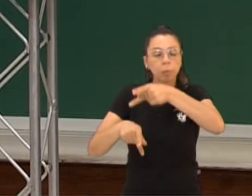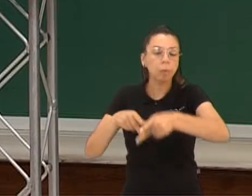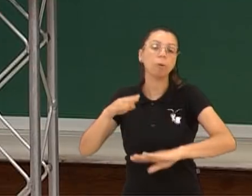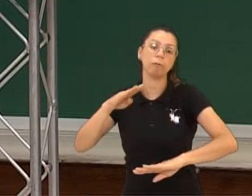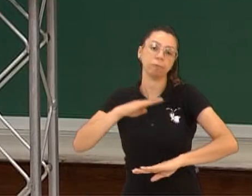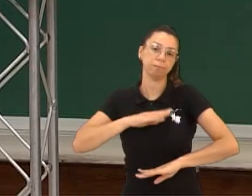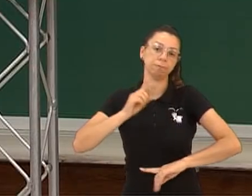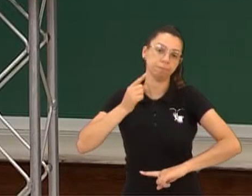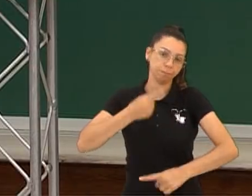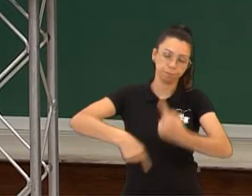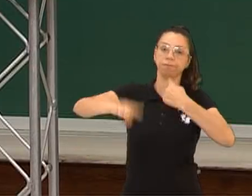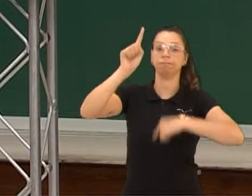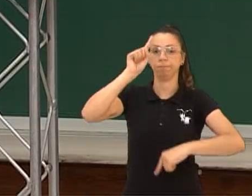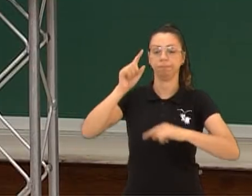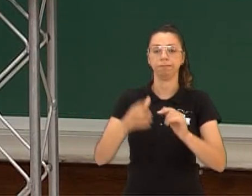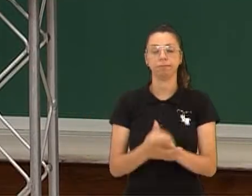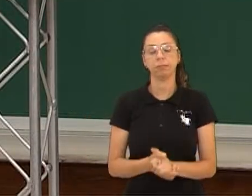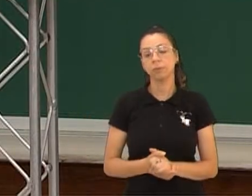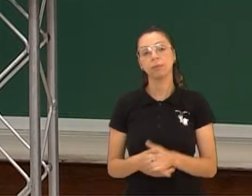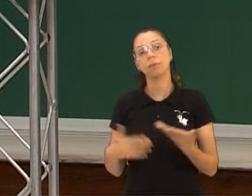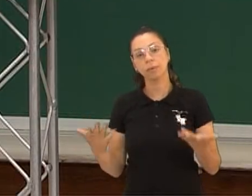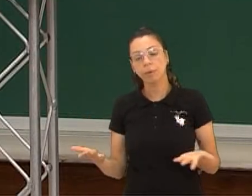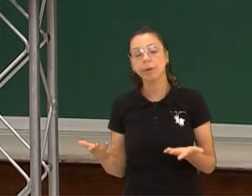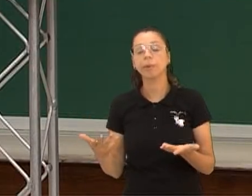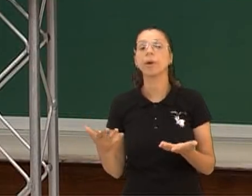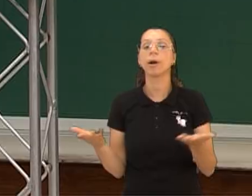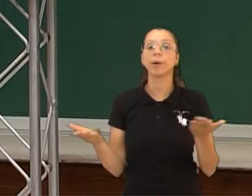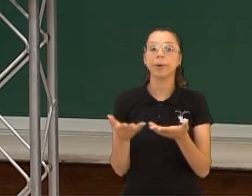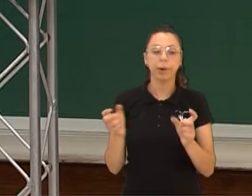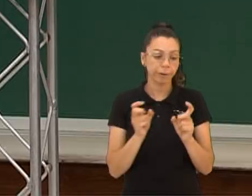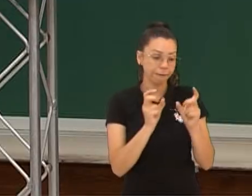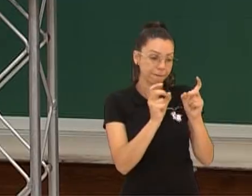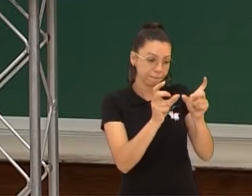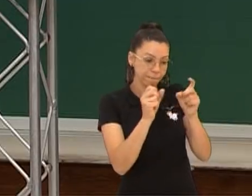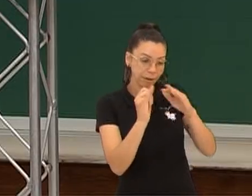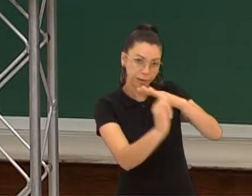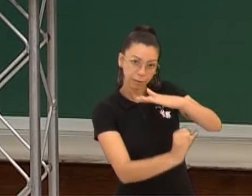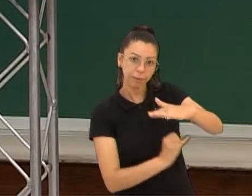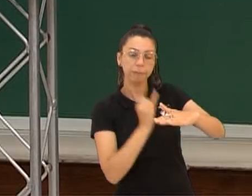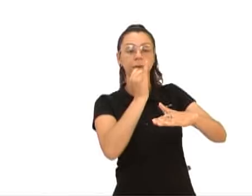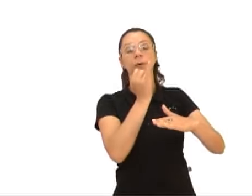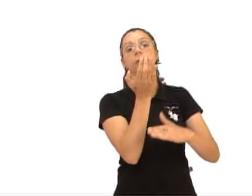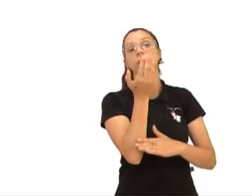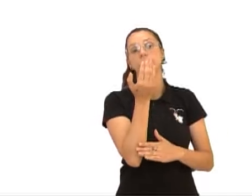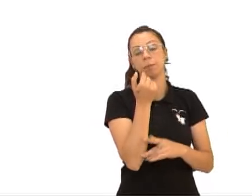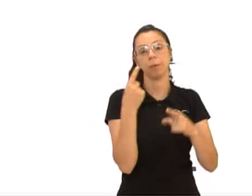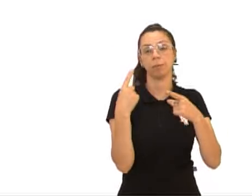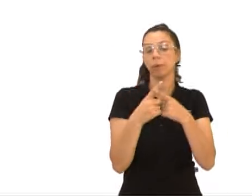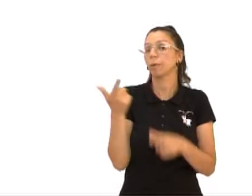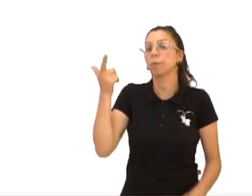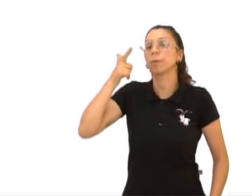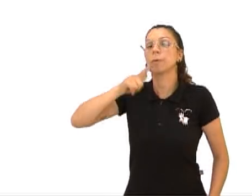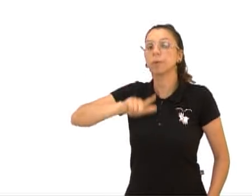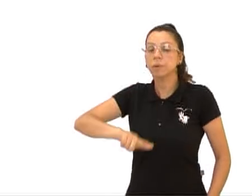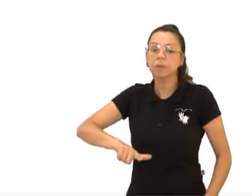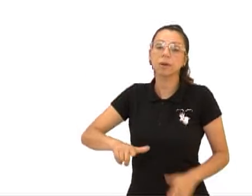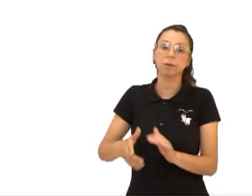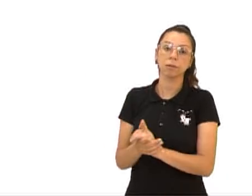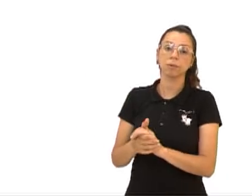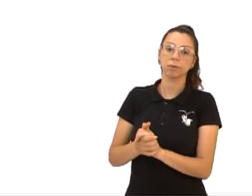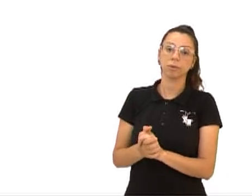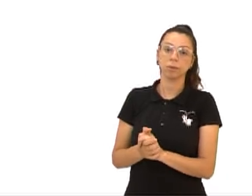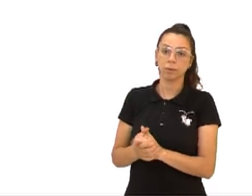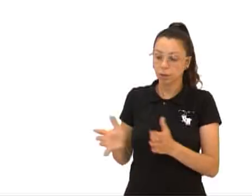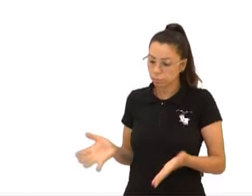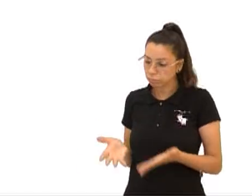situação. Eles procuram, e infelizmente, né, estão importando, alguns países importam os alimentos básicos porque não conseguem suprir as